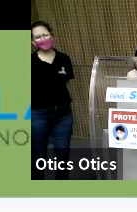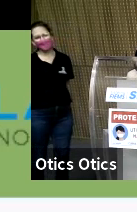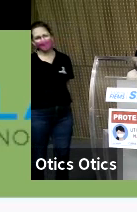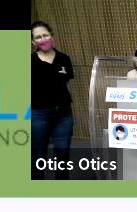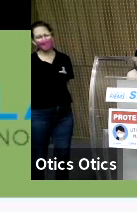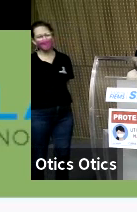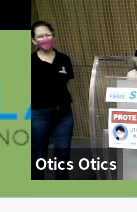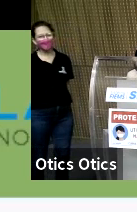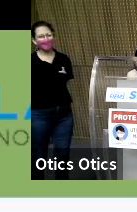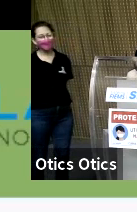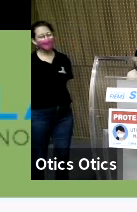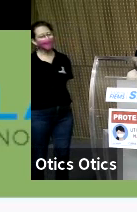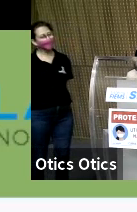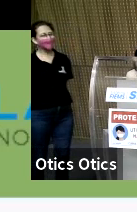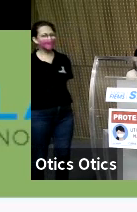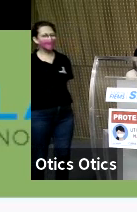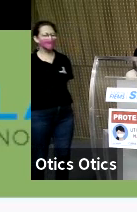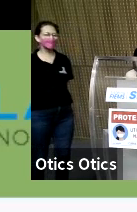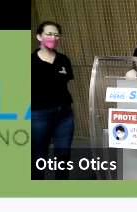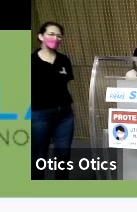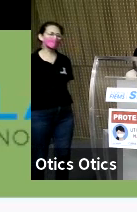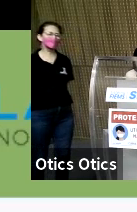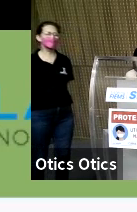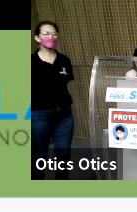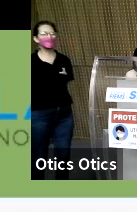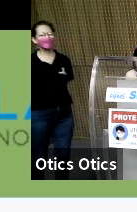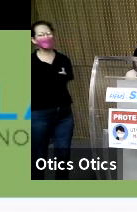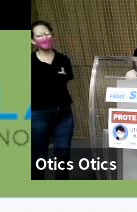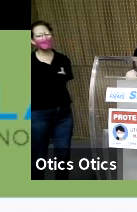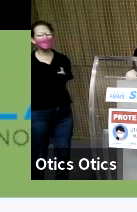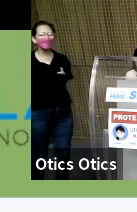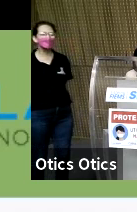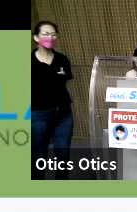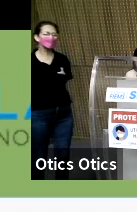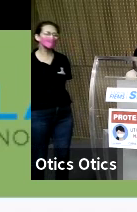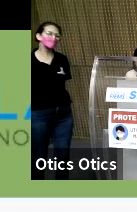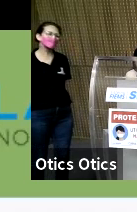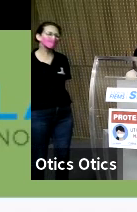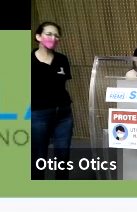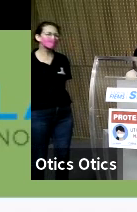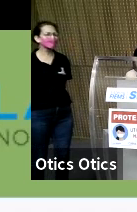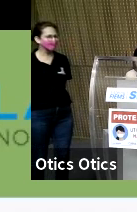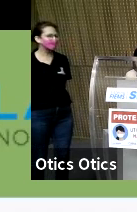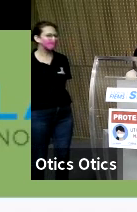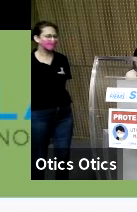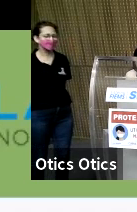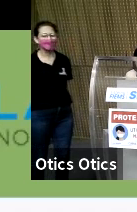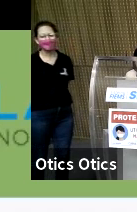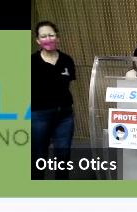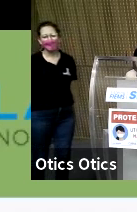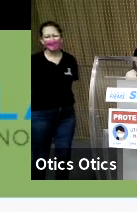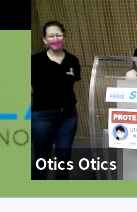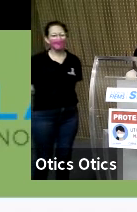quadro de administrativo, foram tirados 2 administrativos de 40 horas e foi substituído por uma de